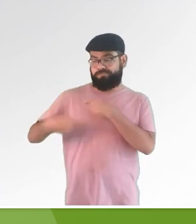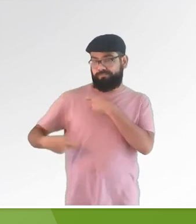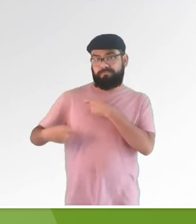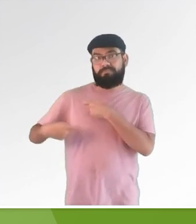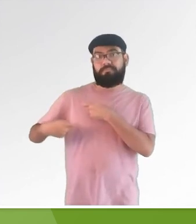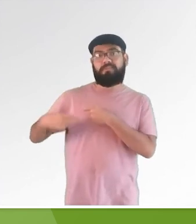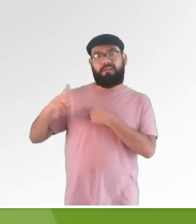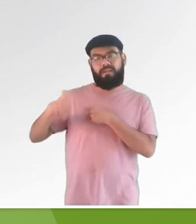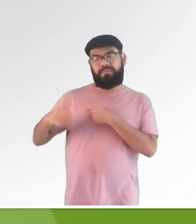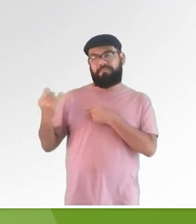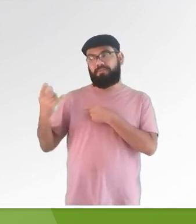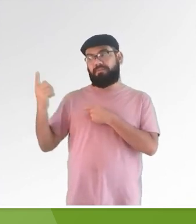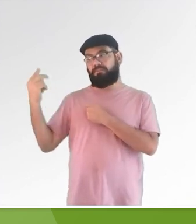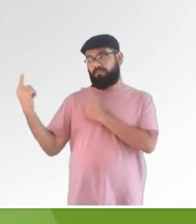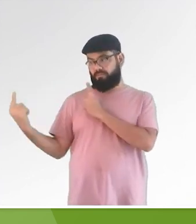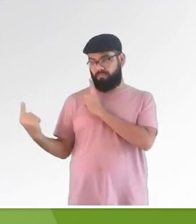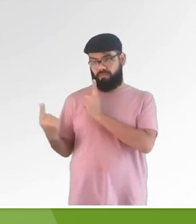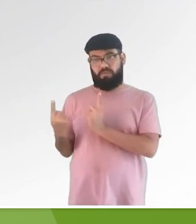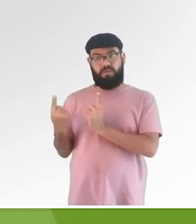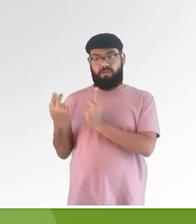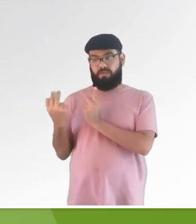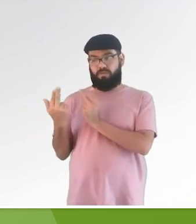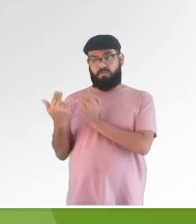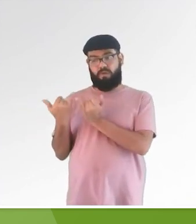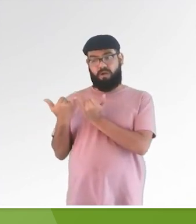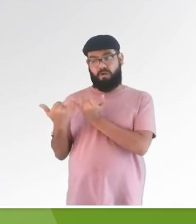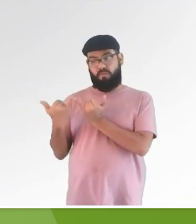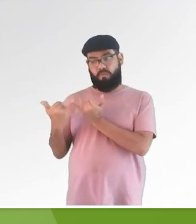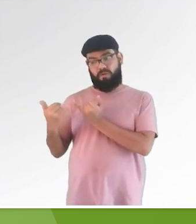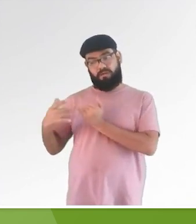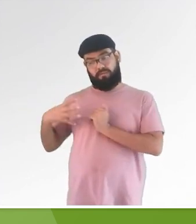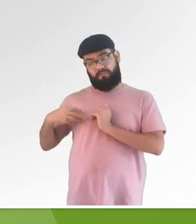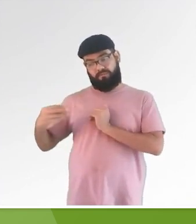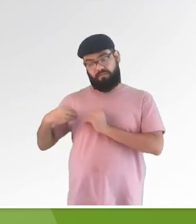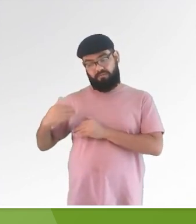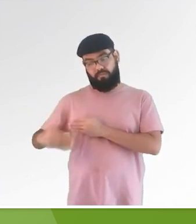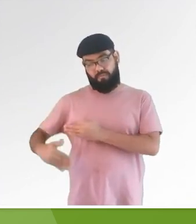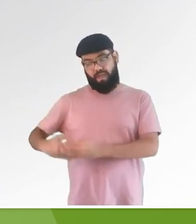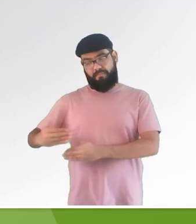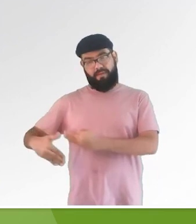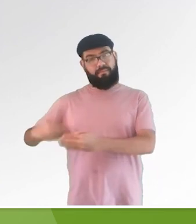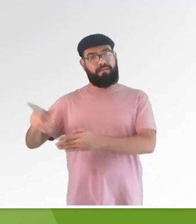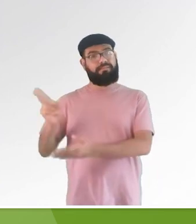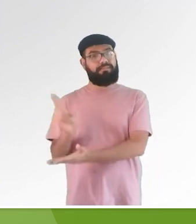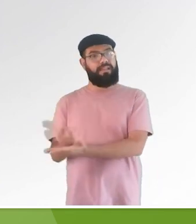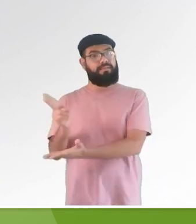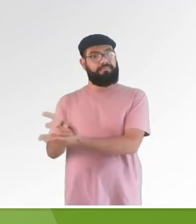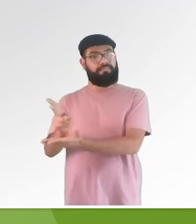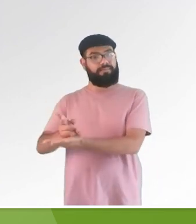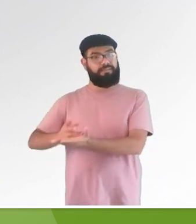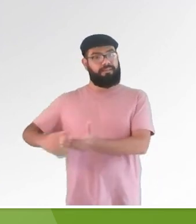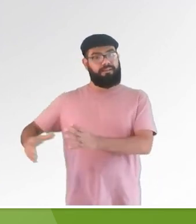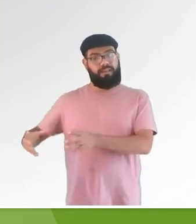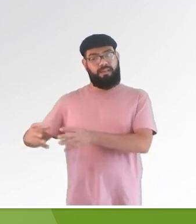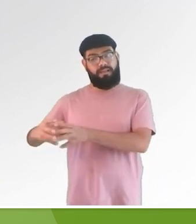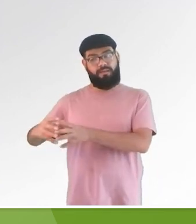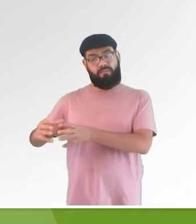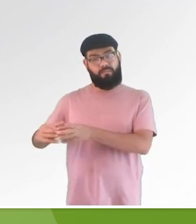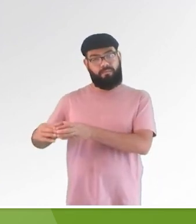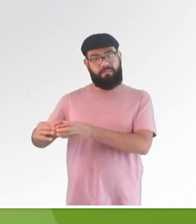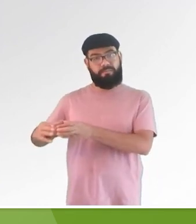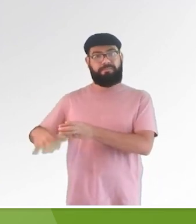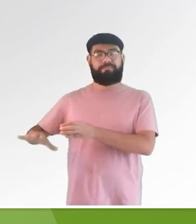indivíduo que consiga cruzar e deixar descendentes para que a gente haja sempre a manutenção daquela espécie, daquele grupo.